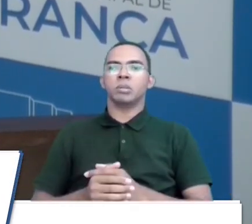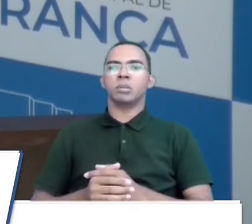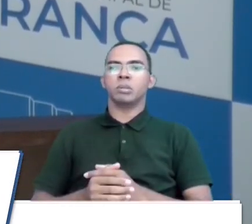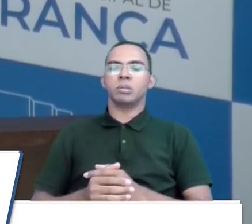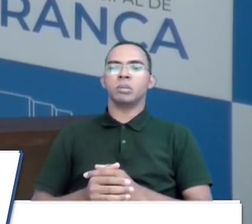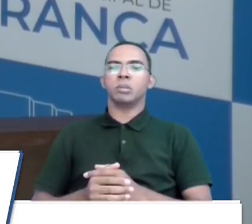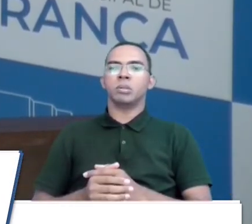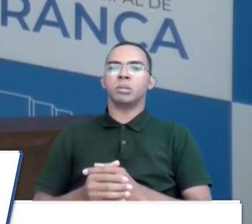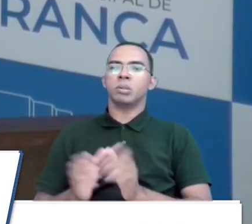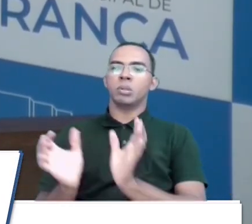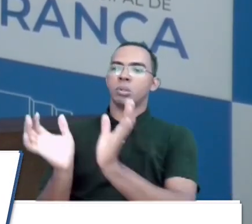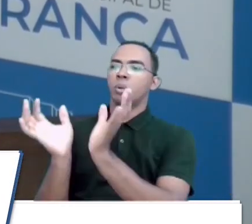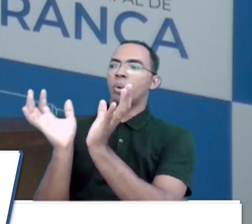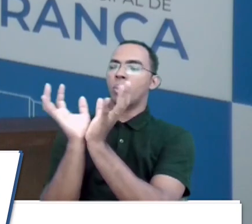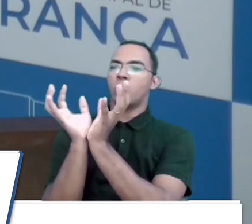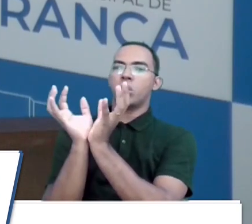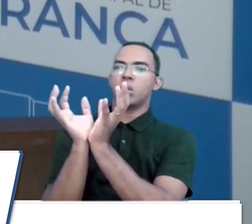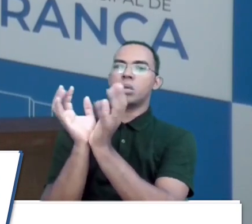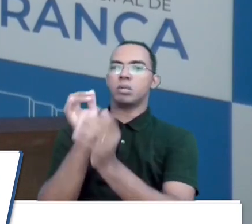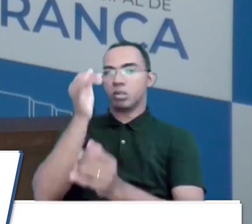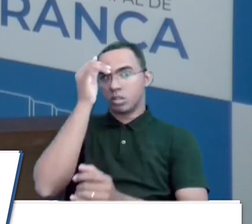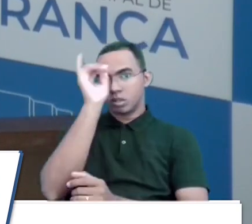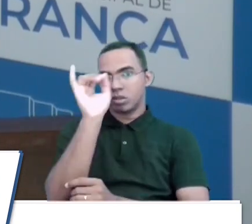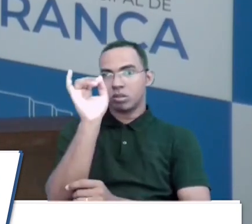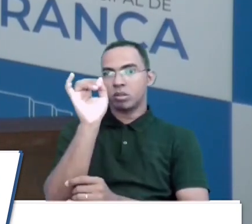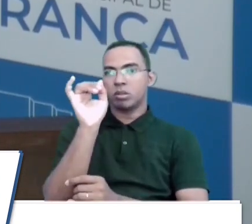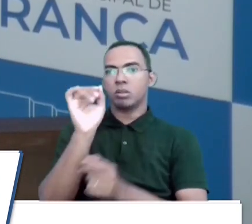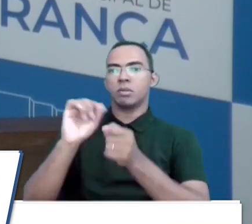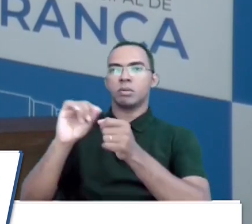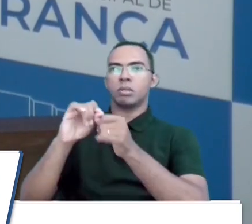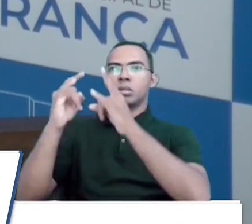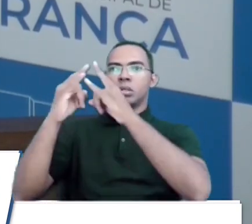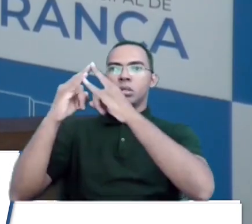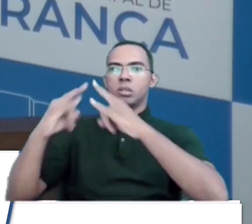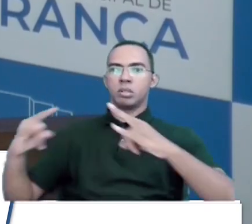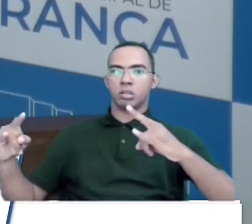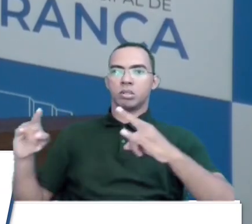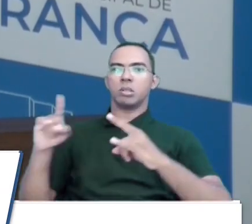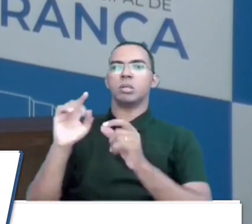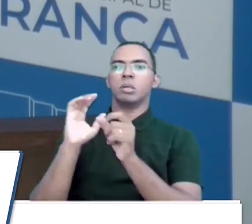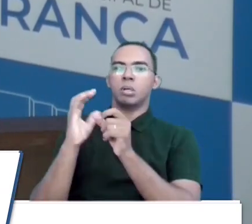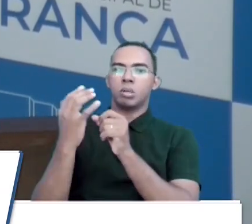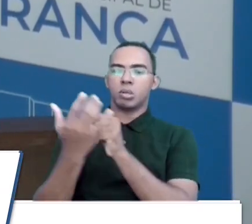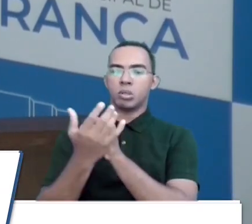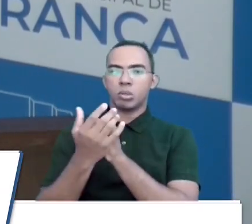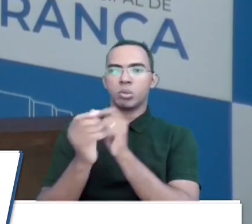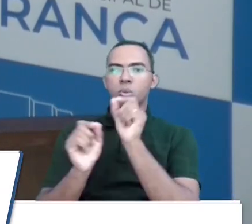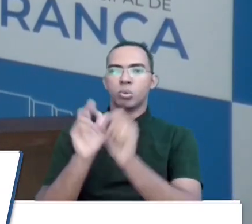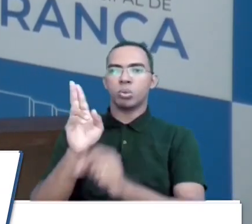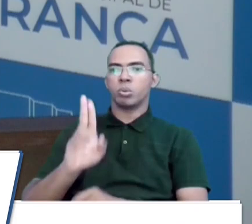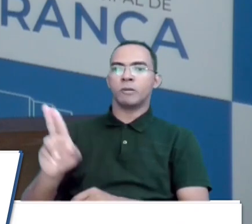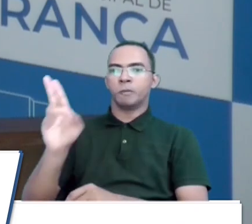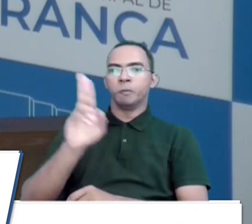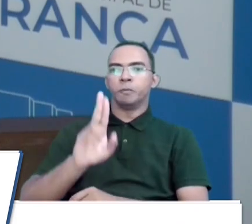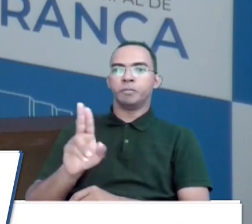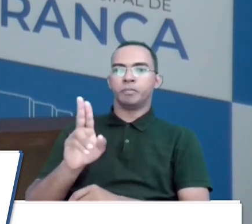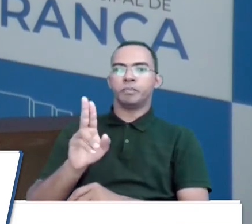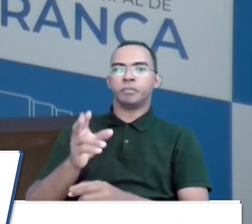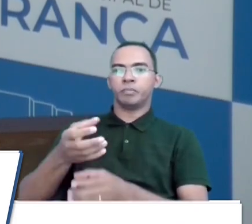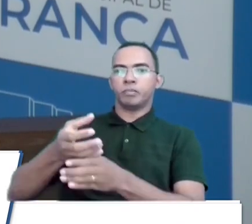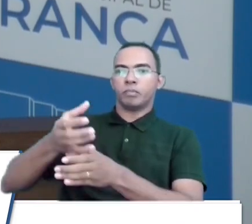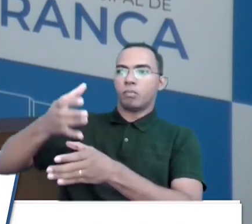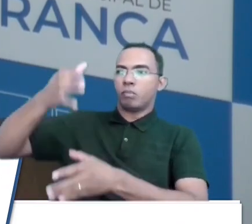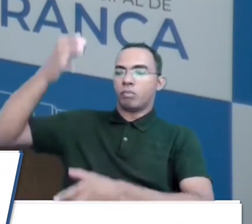lá para eles evitarem de fazer os barracos. Esses vasos eles usam como pilar de...